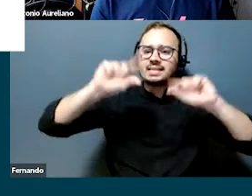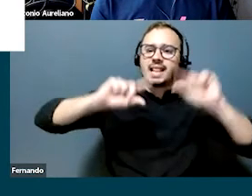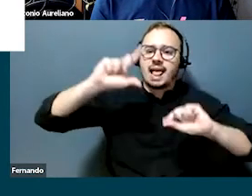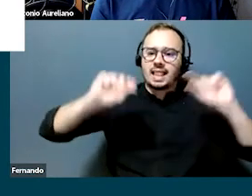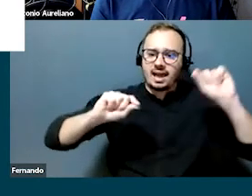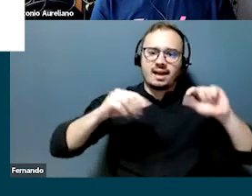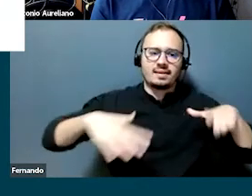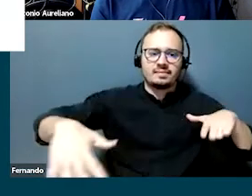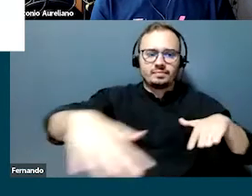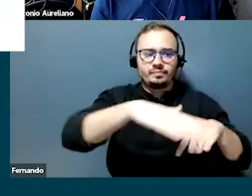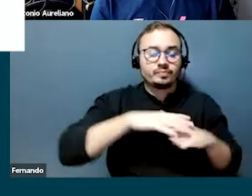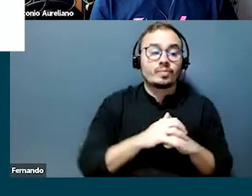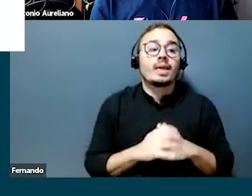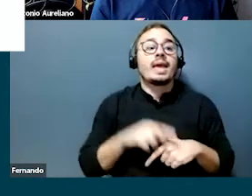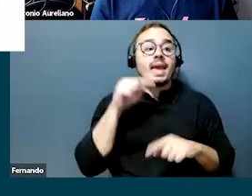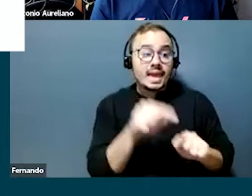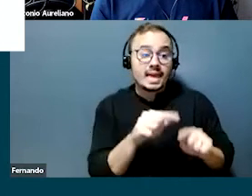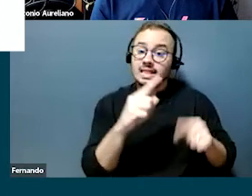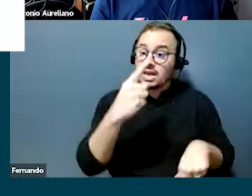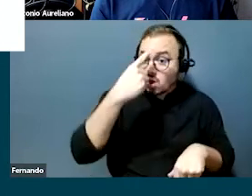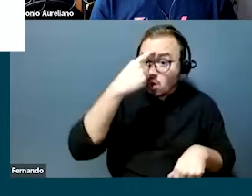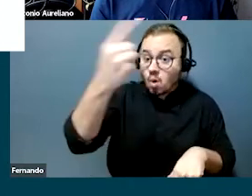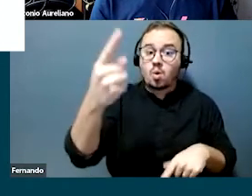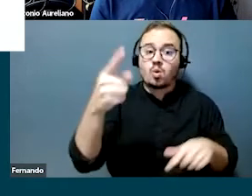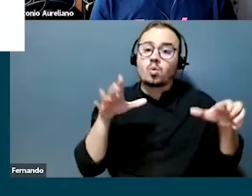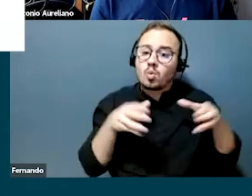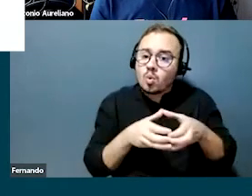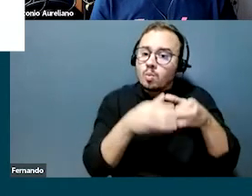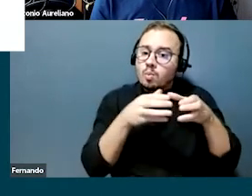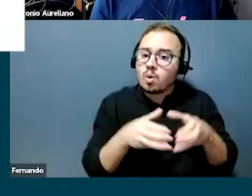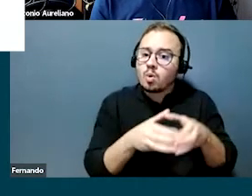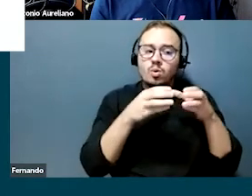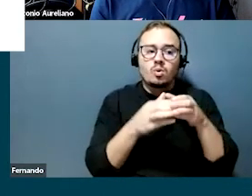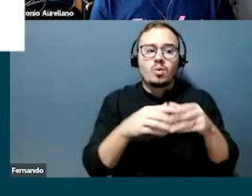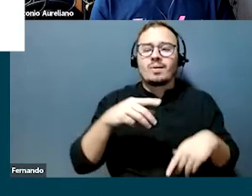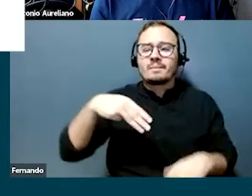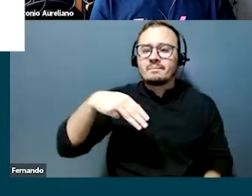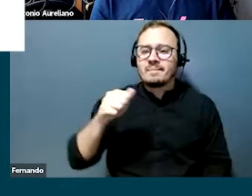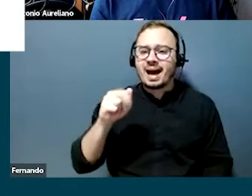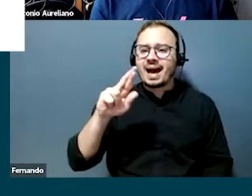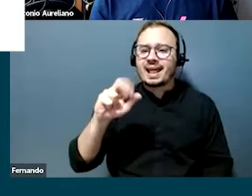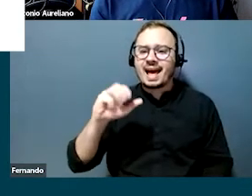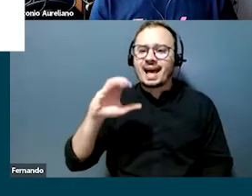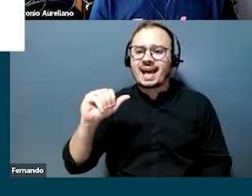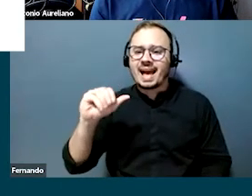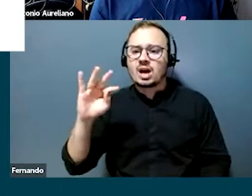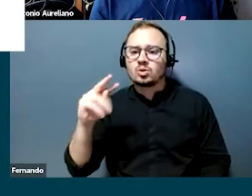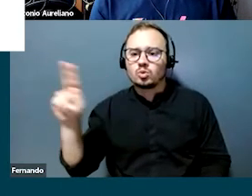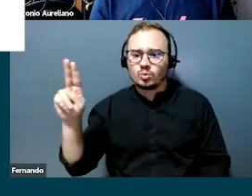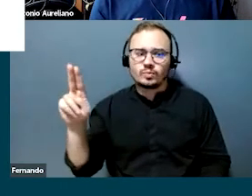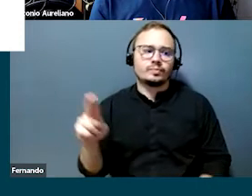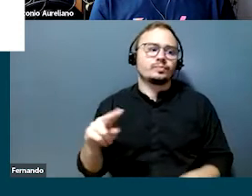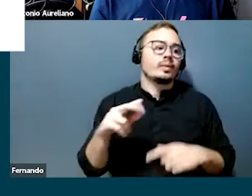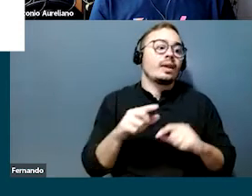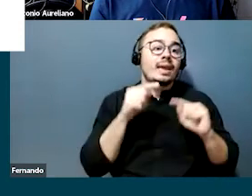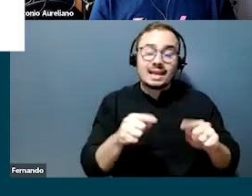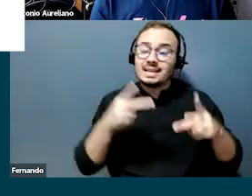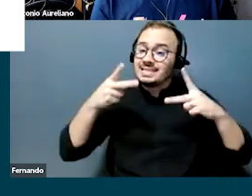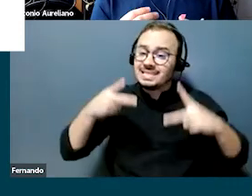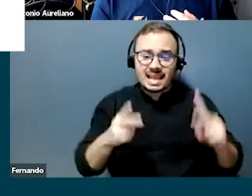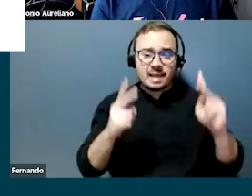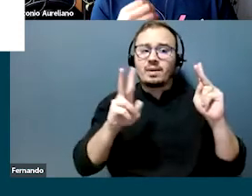descendente malunguinho, o seu Manuel Martins, ele cria o Maracatu, a nação do Maracatu, Cambina da Estrela. E o Cambina da